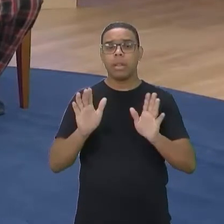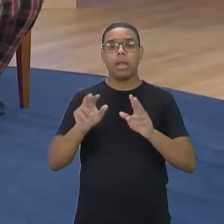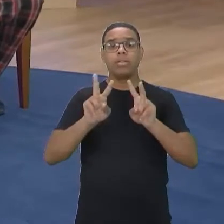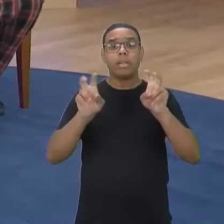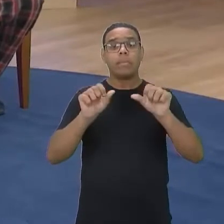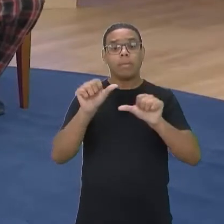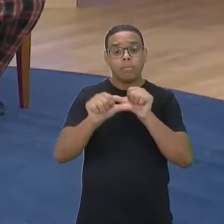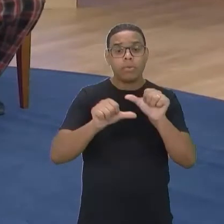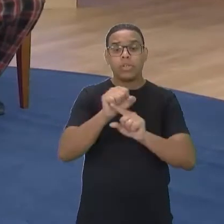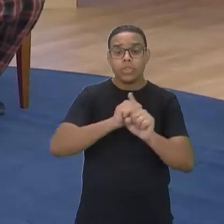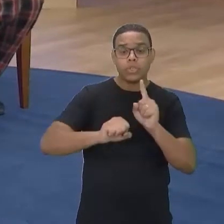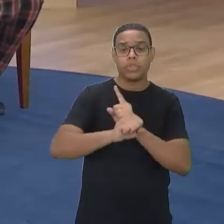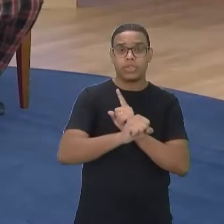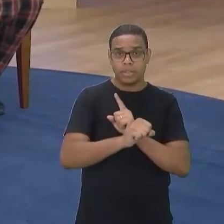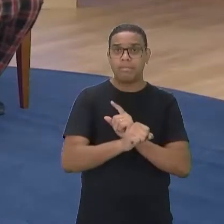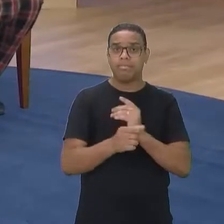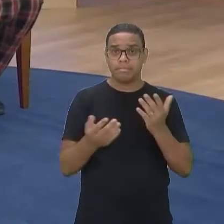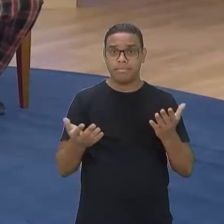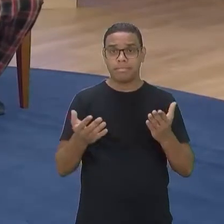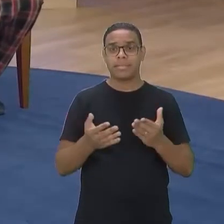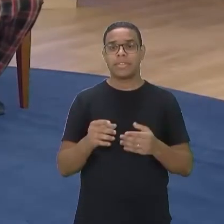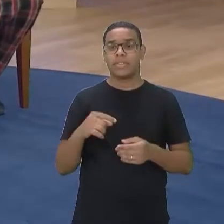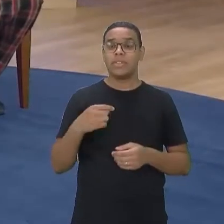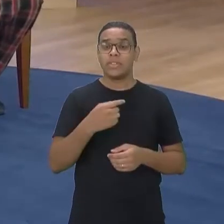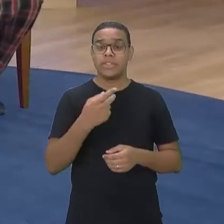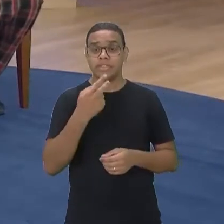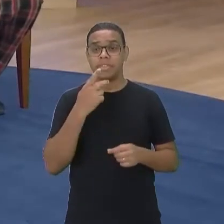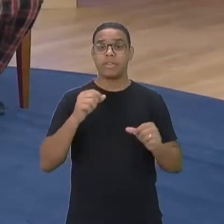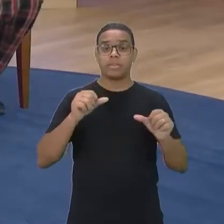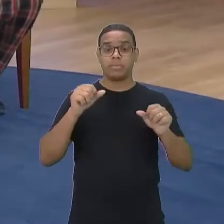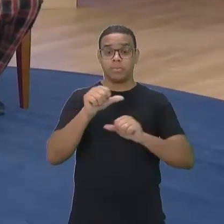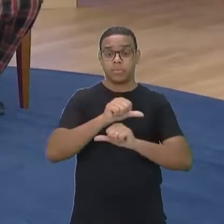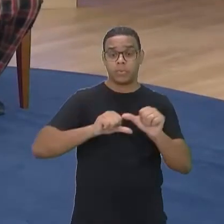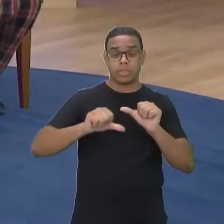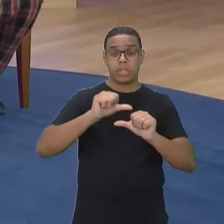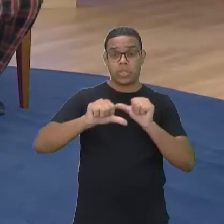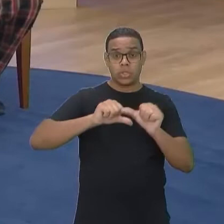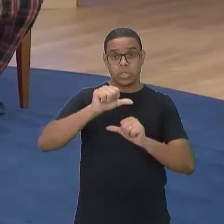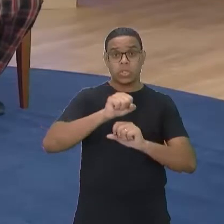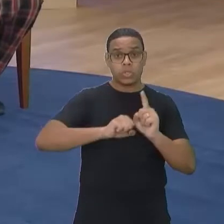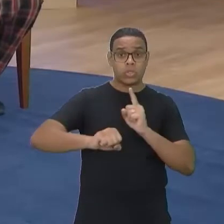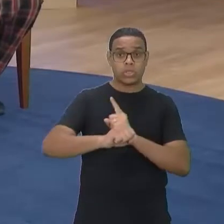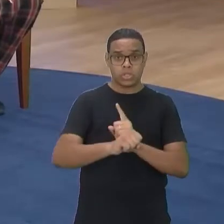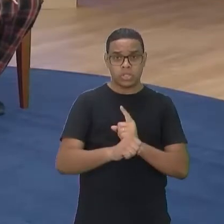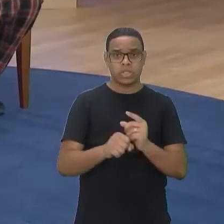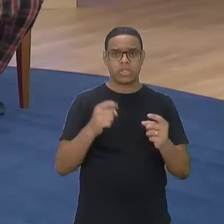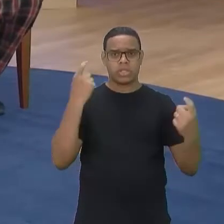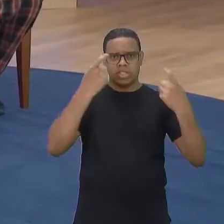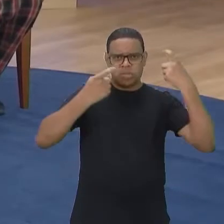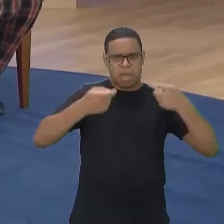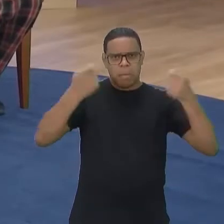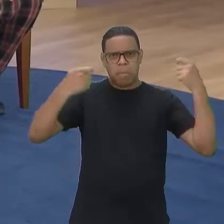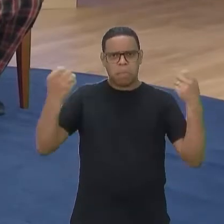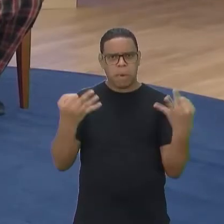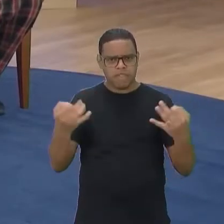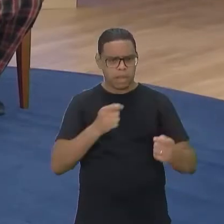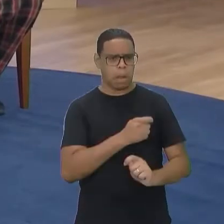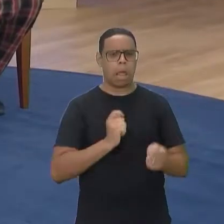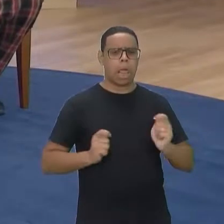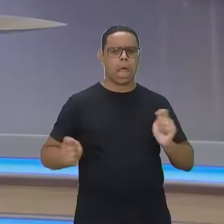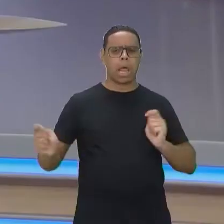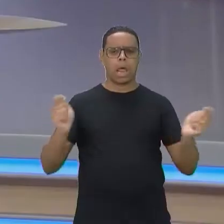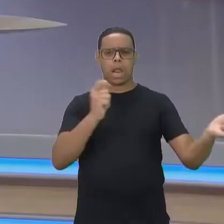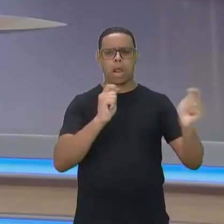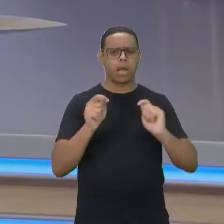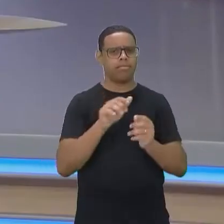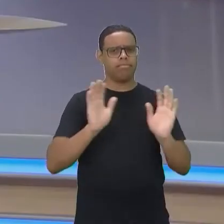por exemplo, ou nem isso. A gente está falando da mudança social. Então, não se preocupa, porque você não vai